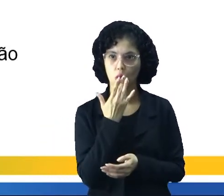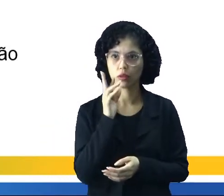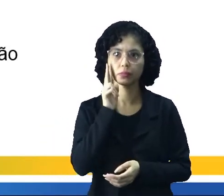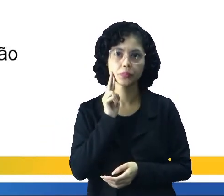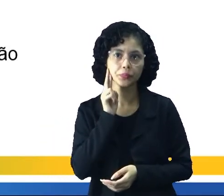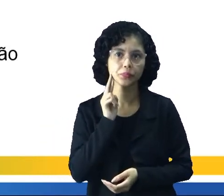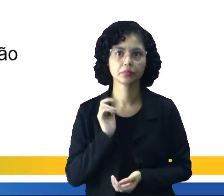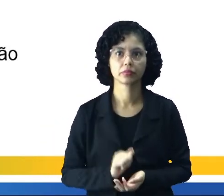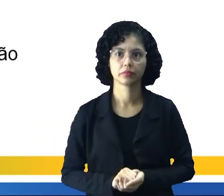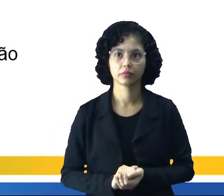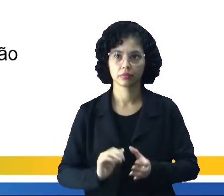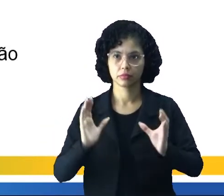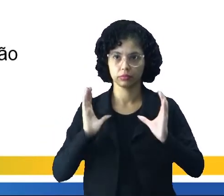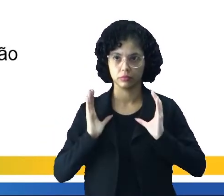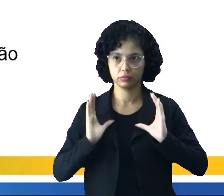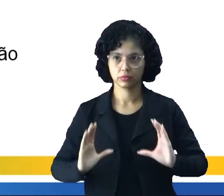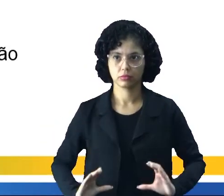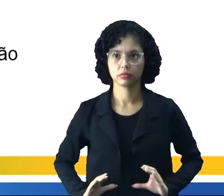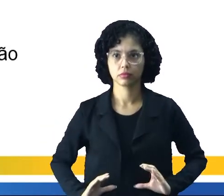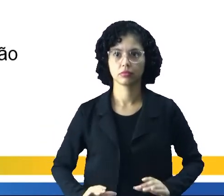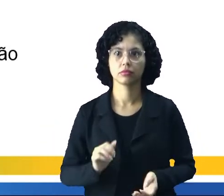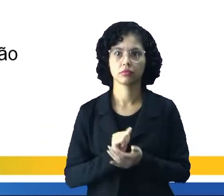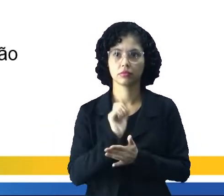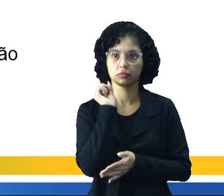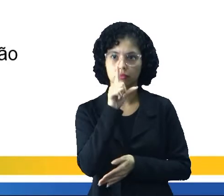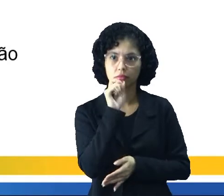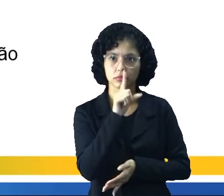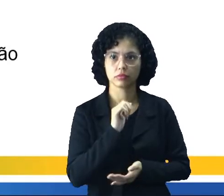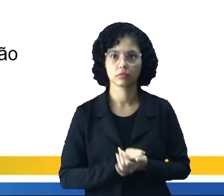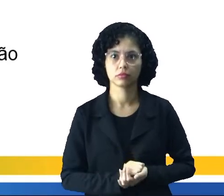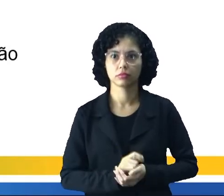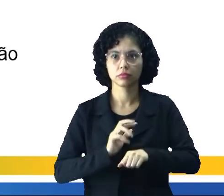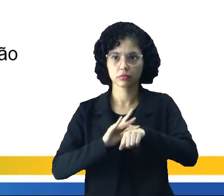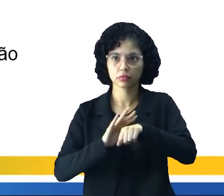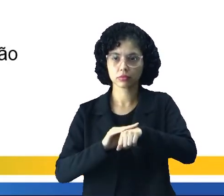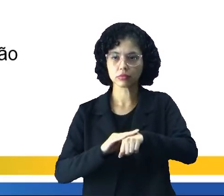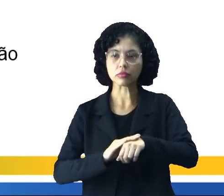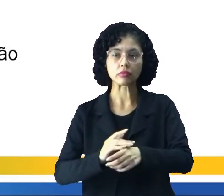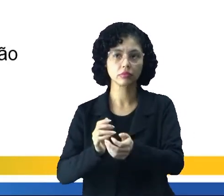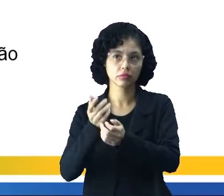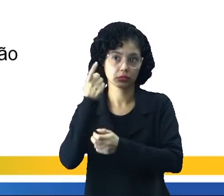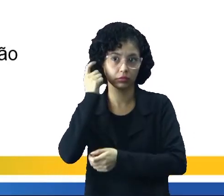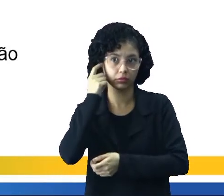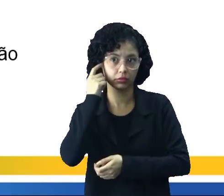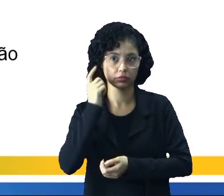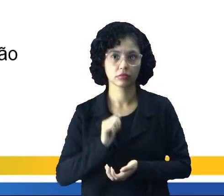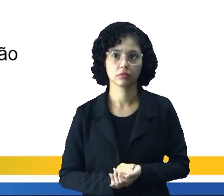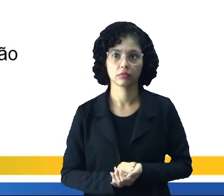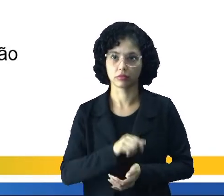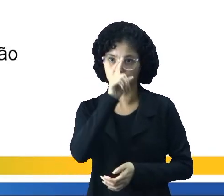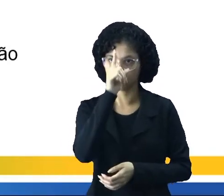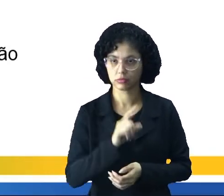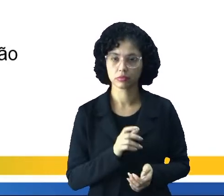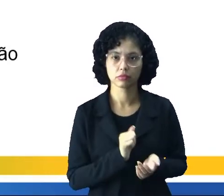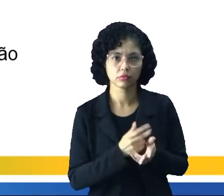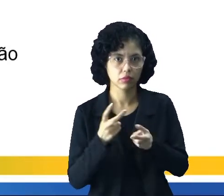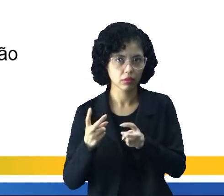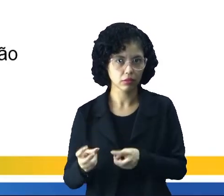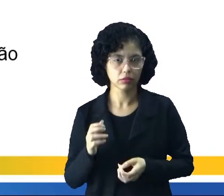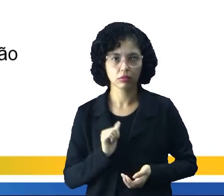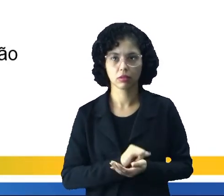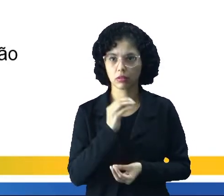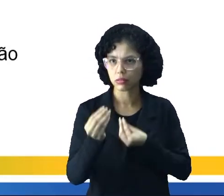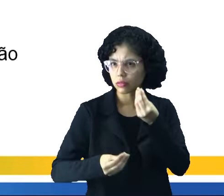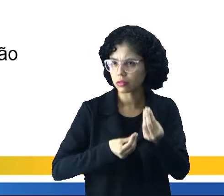estar de rosa, Cidadãos, que vai estar de azul, e Doenças Mentais de amarelo. Aí vamos observar,